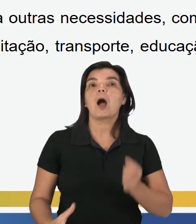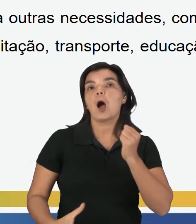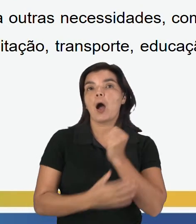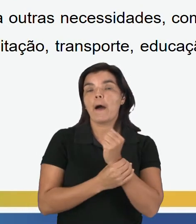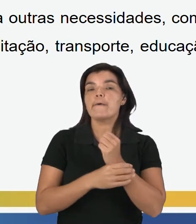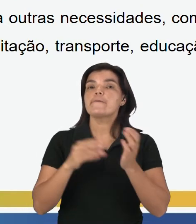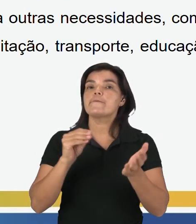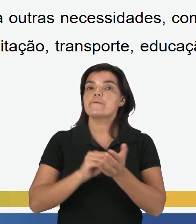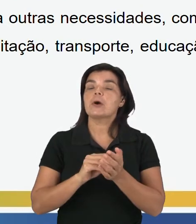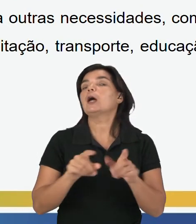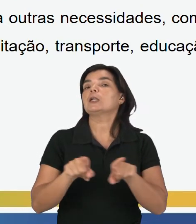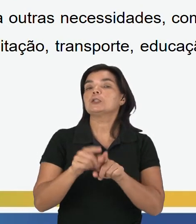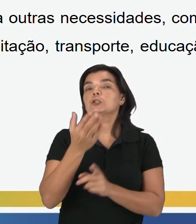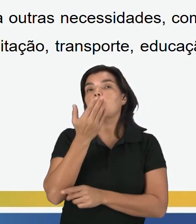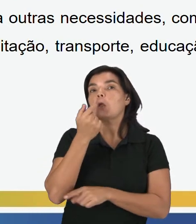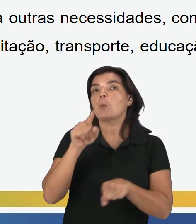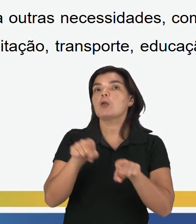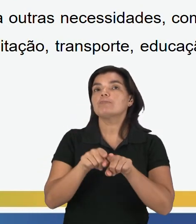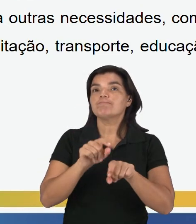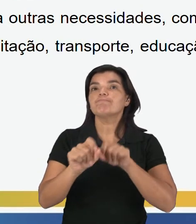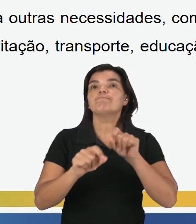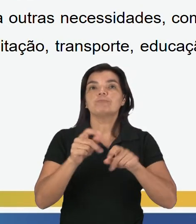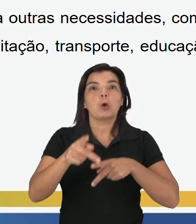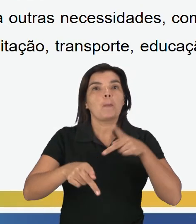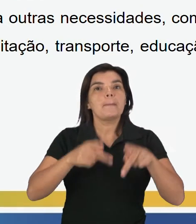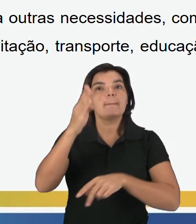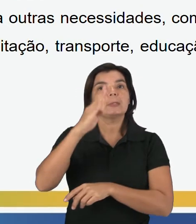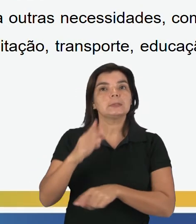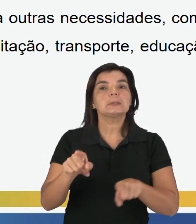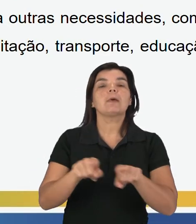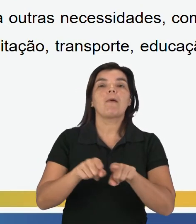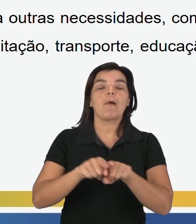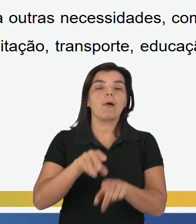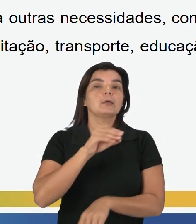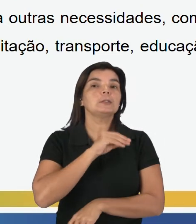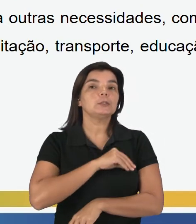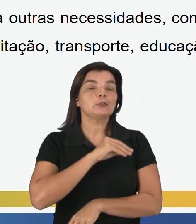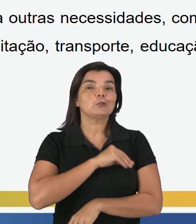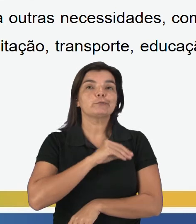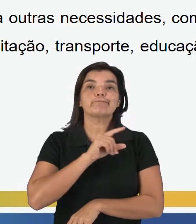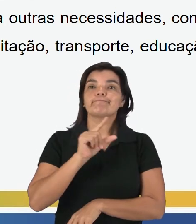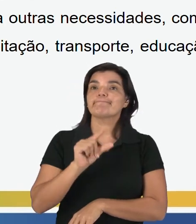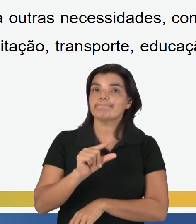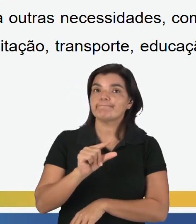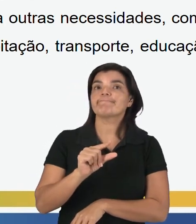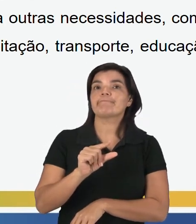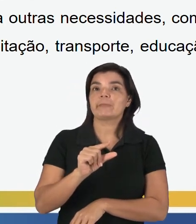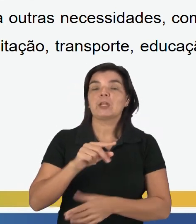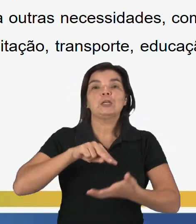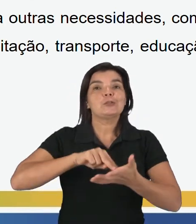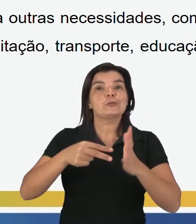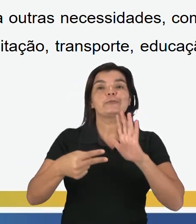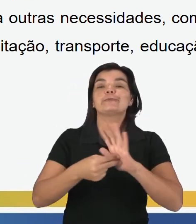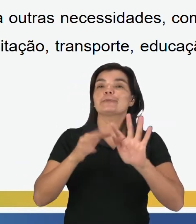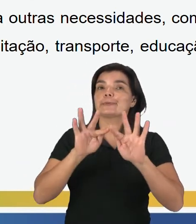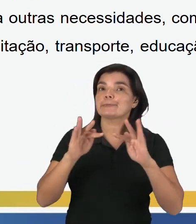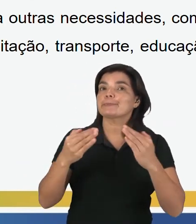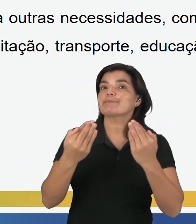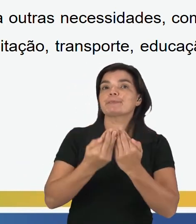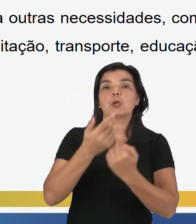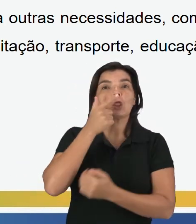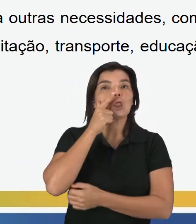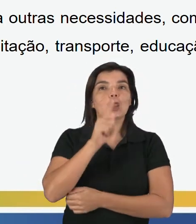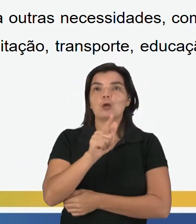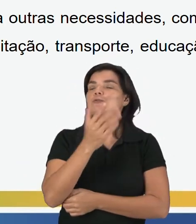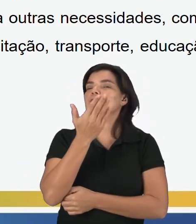insegurança alimentar. Parcela significativa da população brasileira tem renda insuficiente. Isso significa